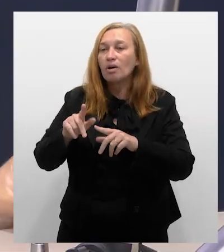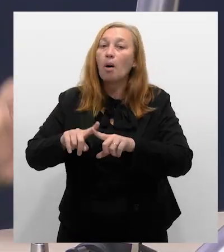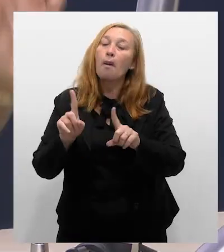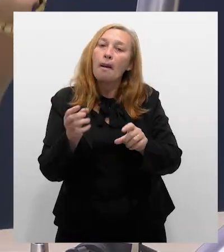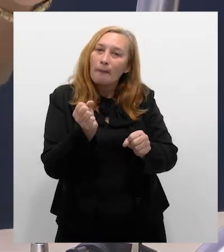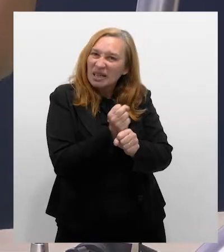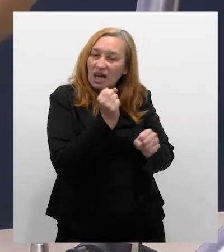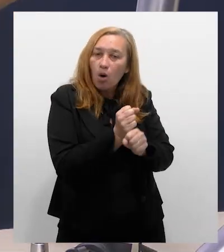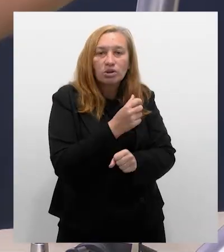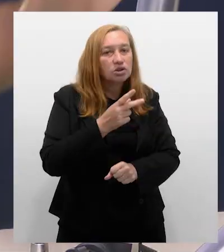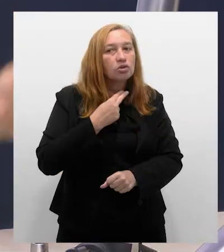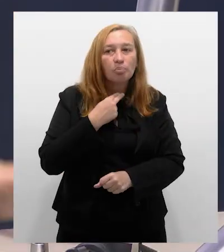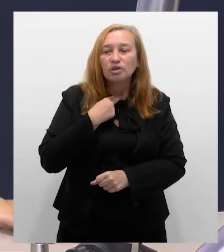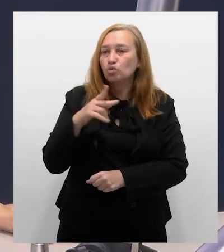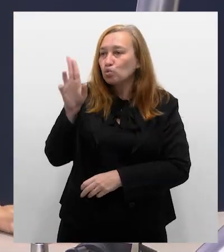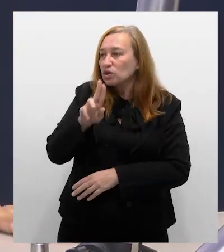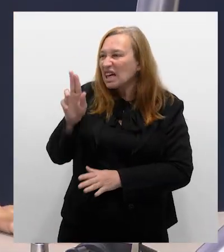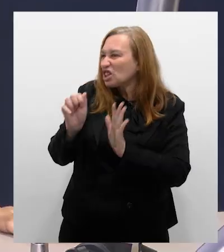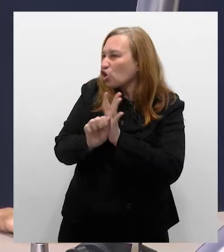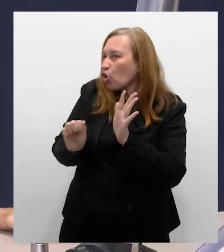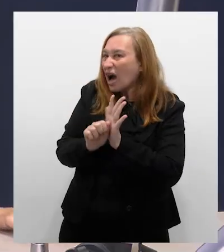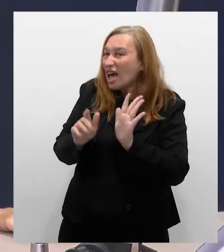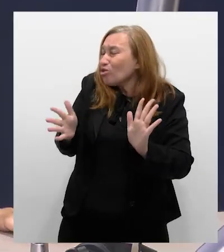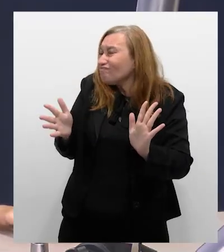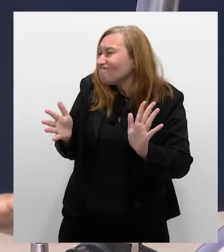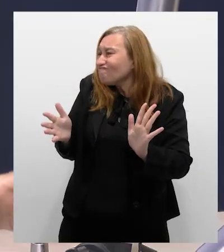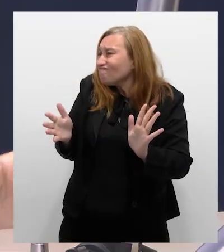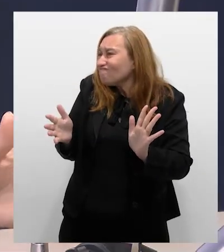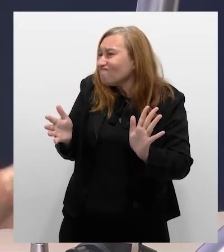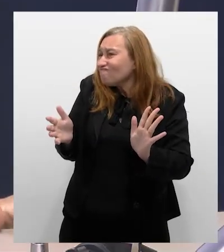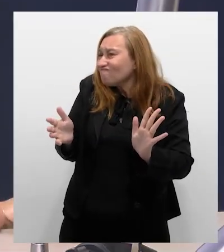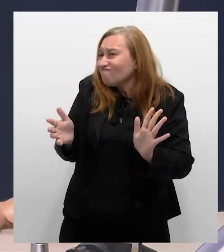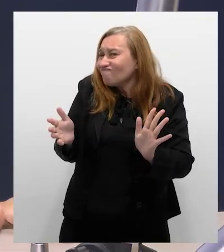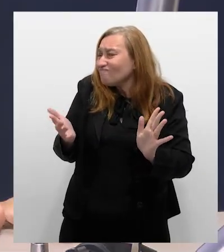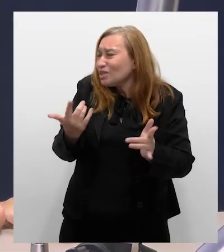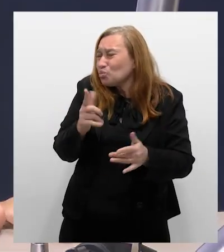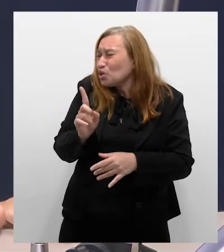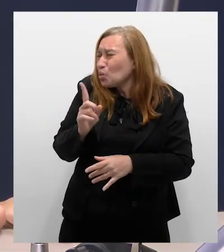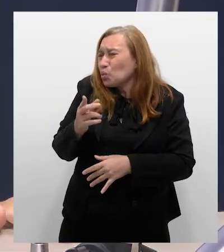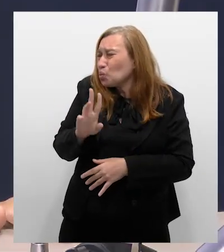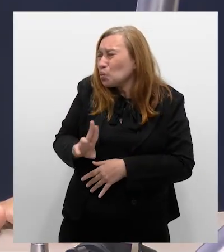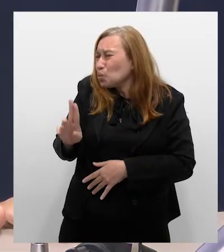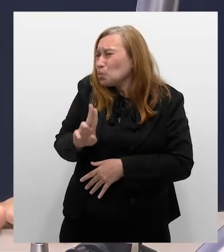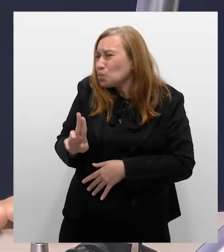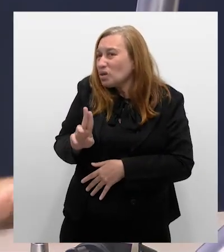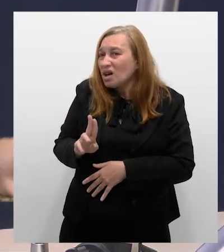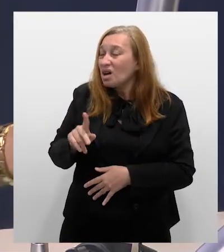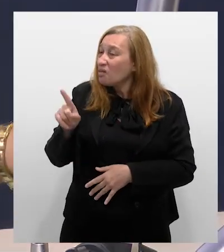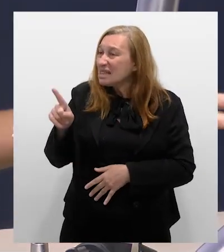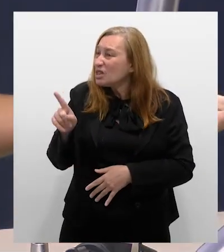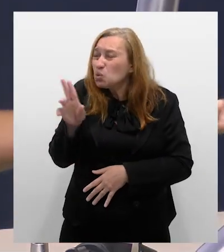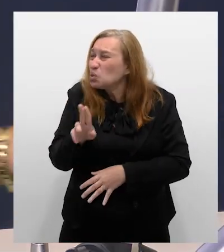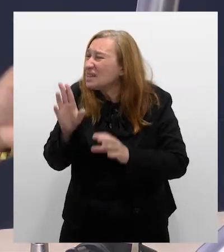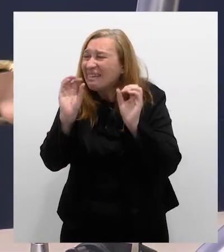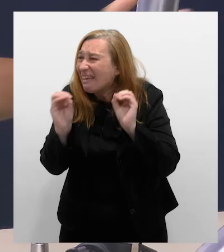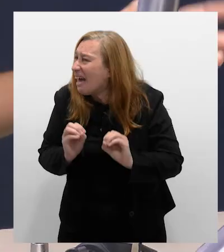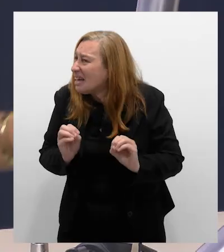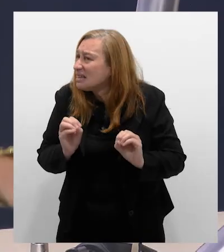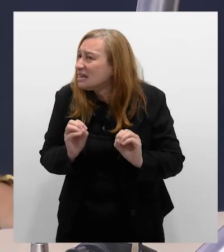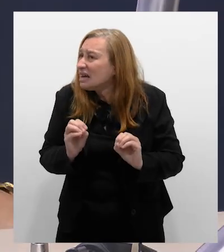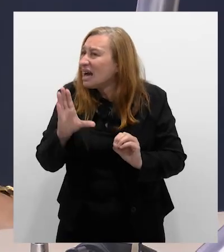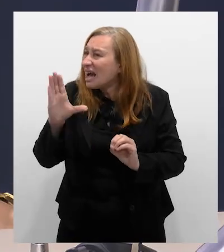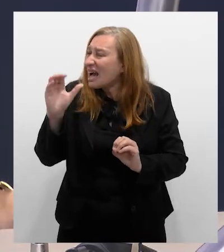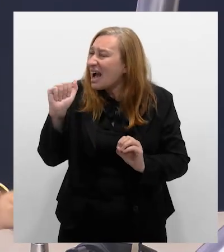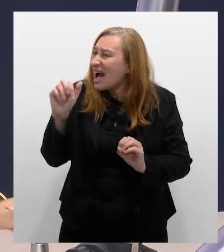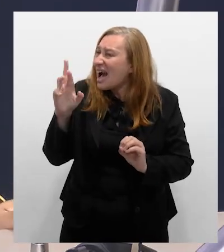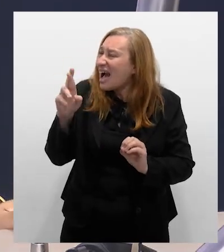assim, mas na obra não pode usar droga. Eu falei, mas... Como assim? Como assim? Mas eu não uso. O cara, pô, você é caretão, você nem usa nada.